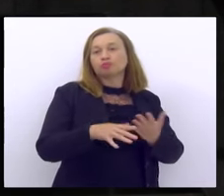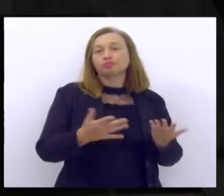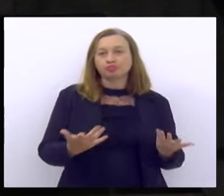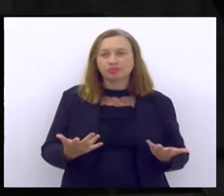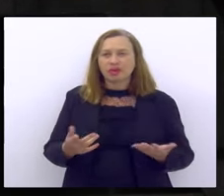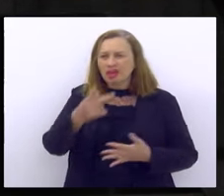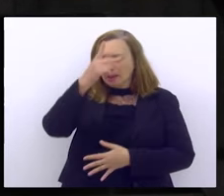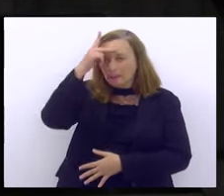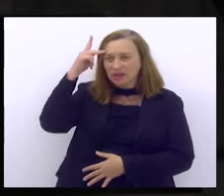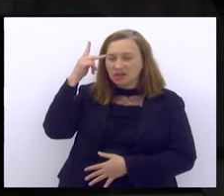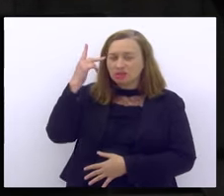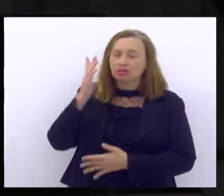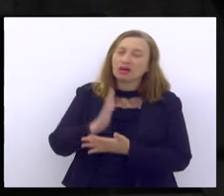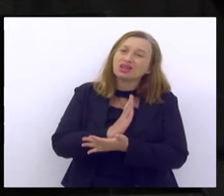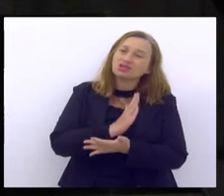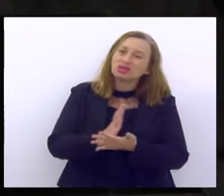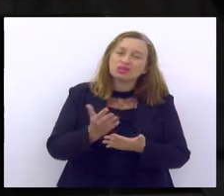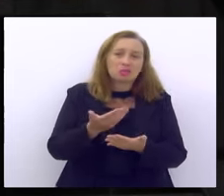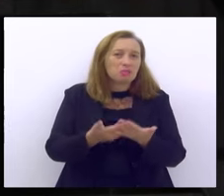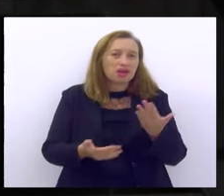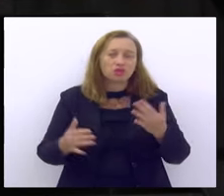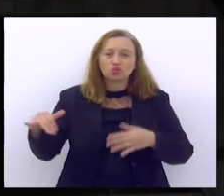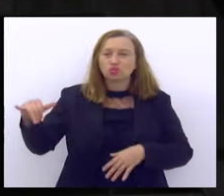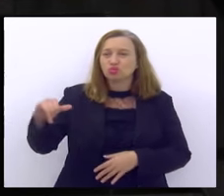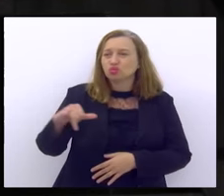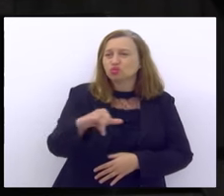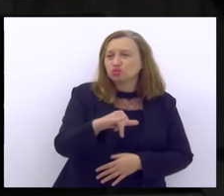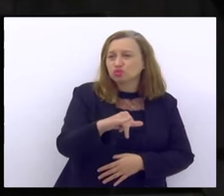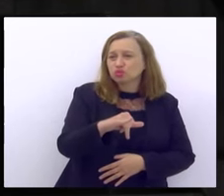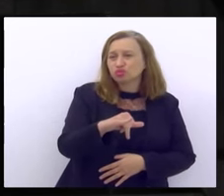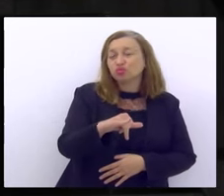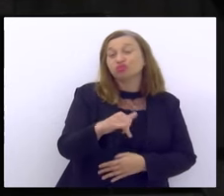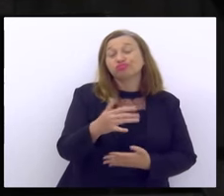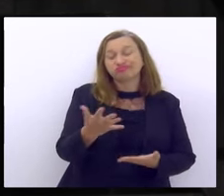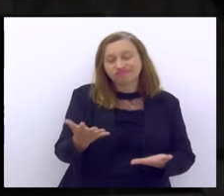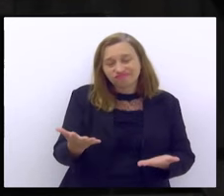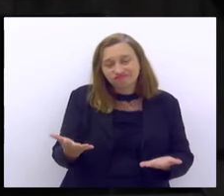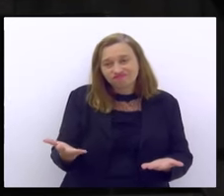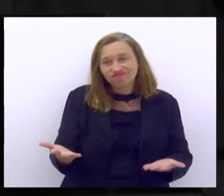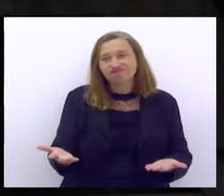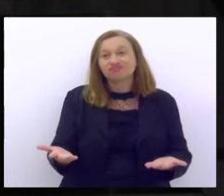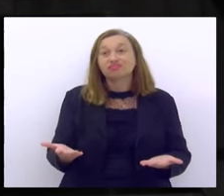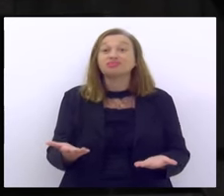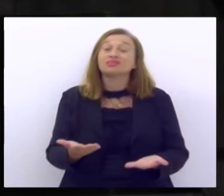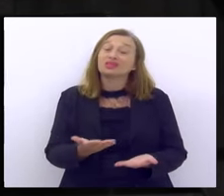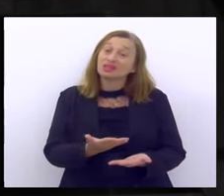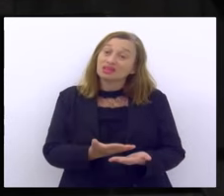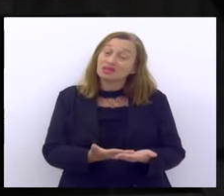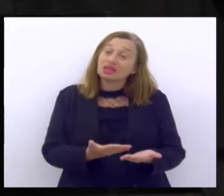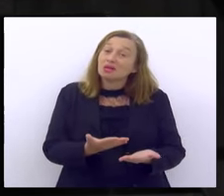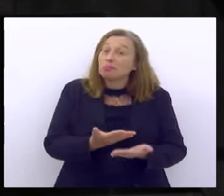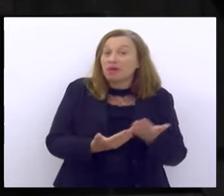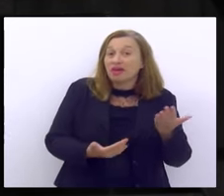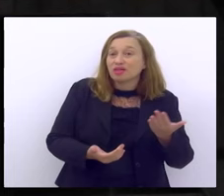e a pessoa muitas vezes perde seu voo, tem um prejuízo financeiro, tem prejuízo de